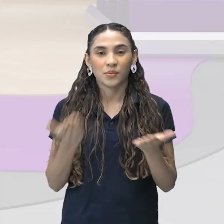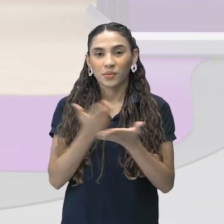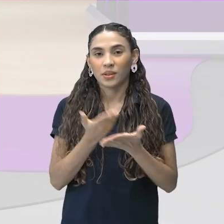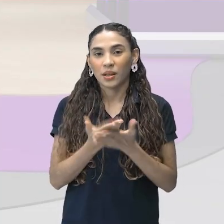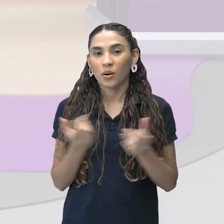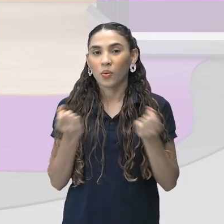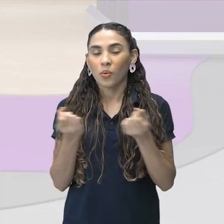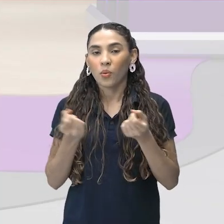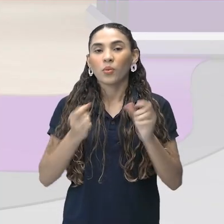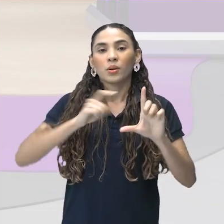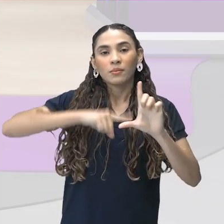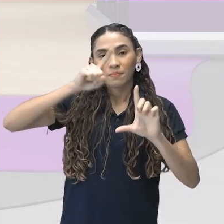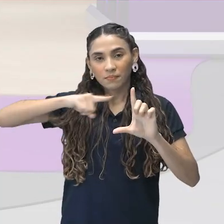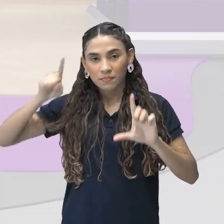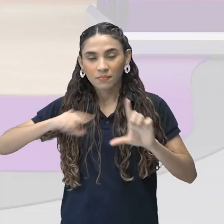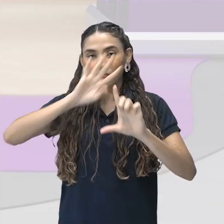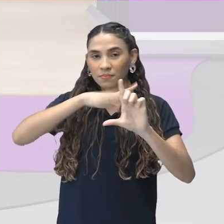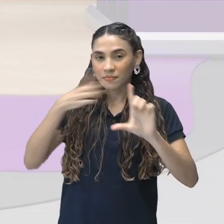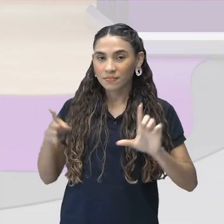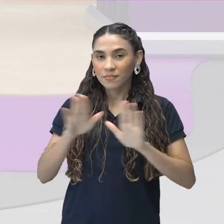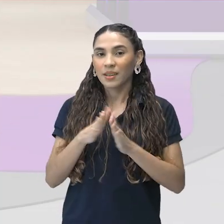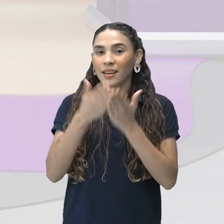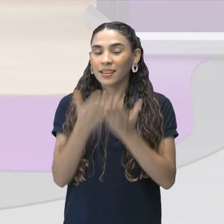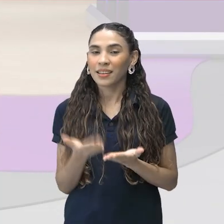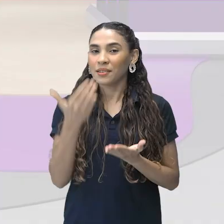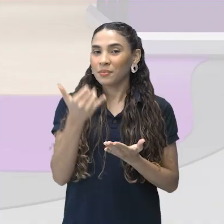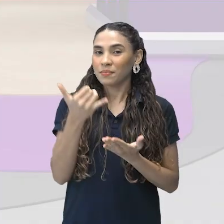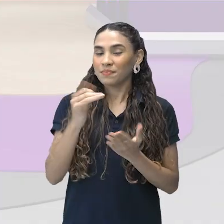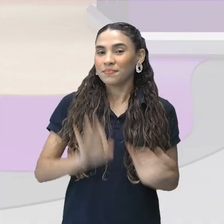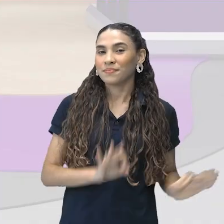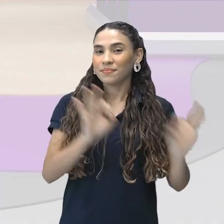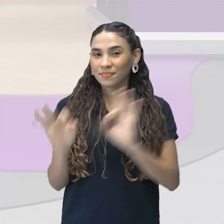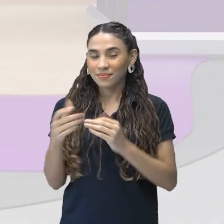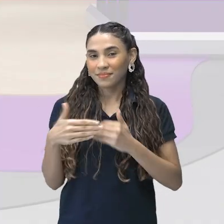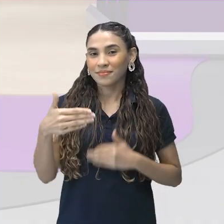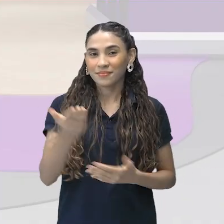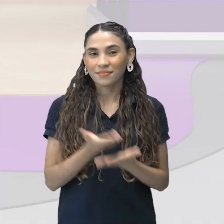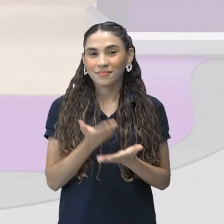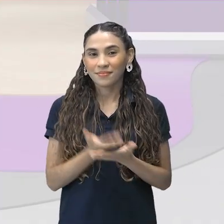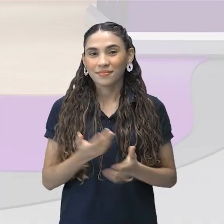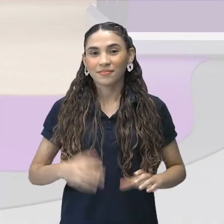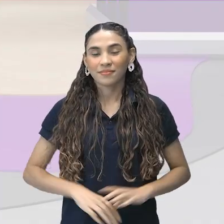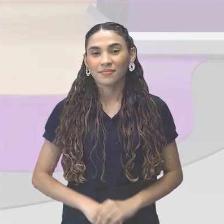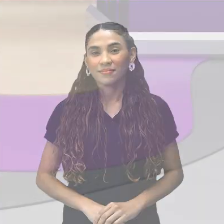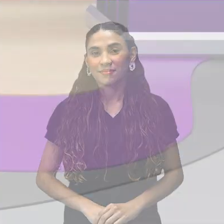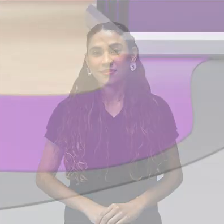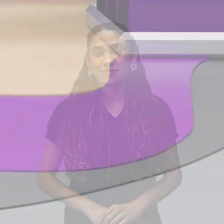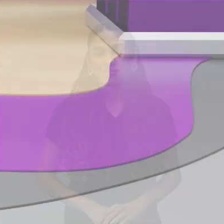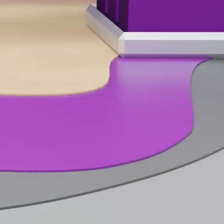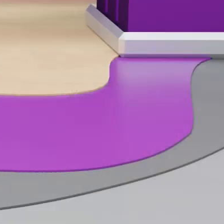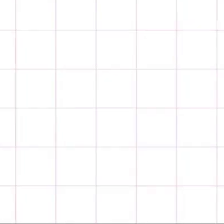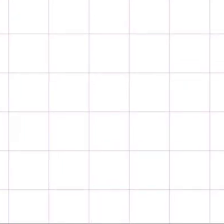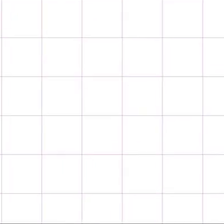trabalhar com planilhas, tabelas e gráficos. Então, pegue seu caderno, pegue sua caneta e vamos para a aula.